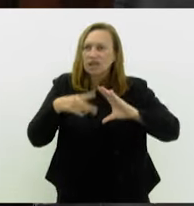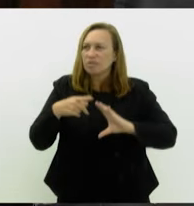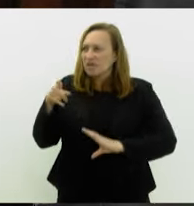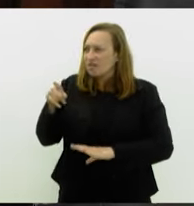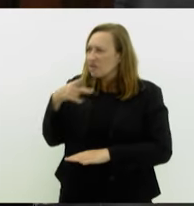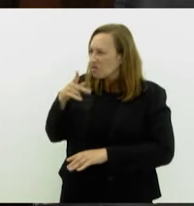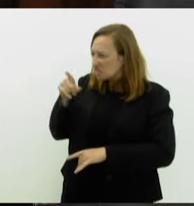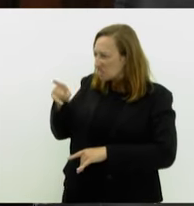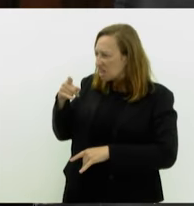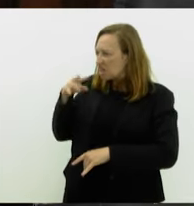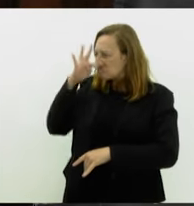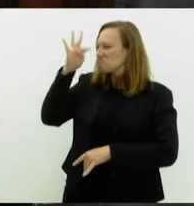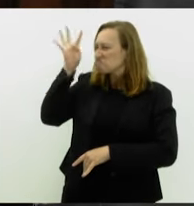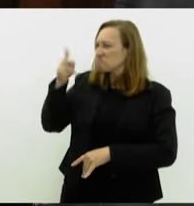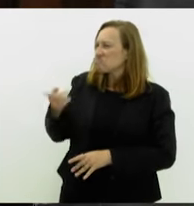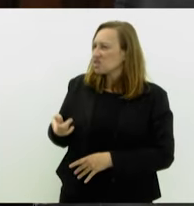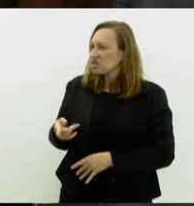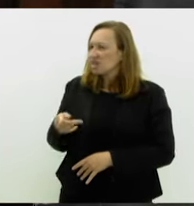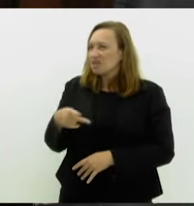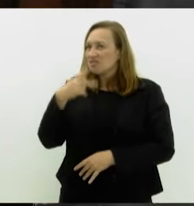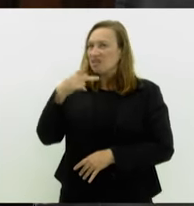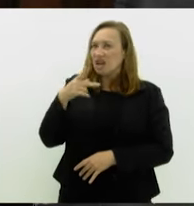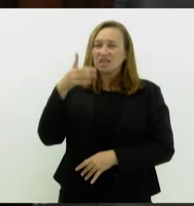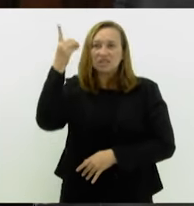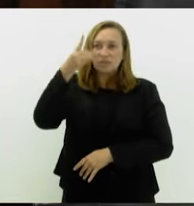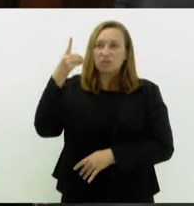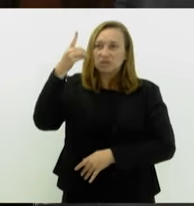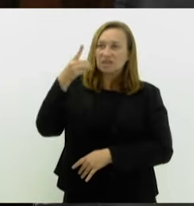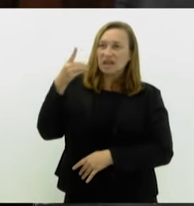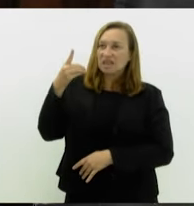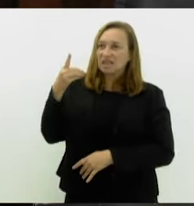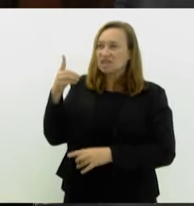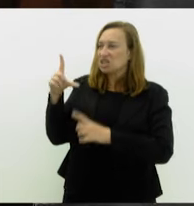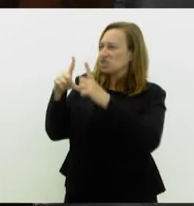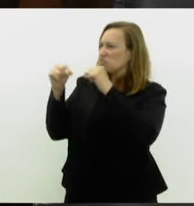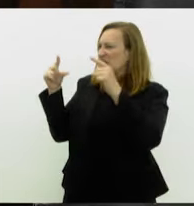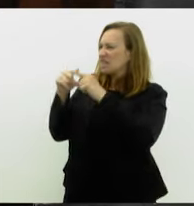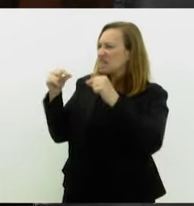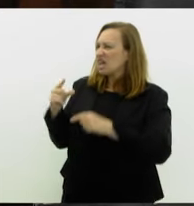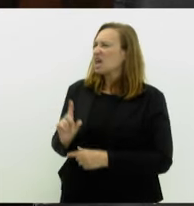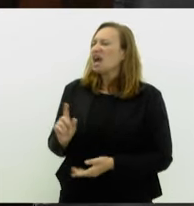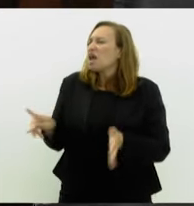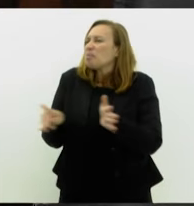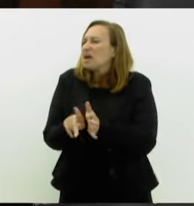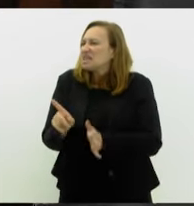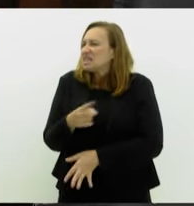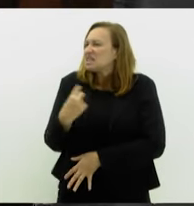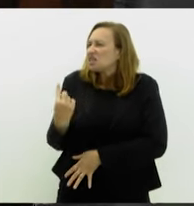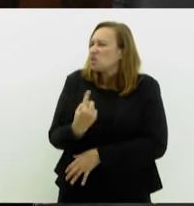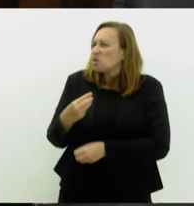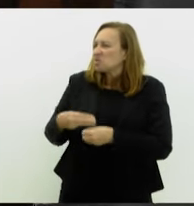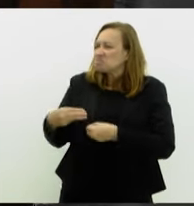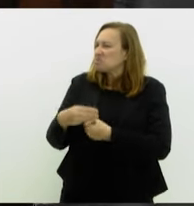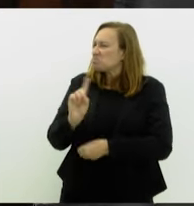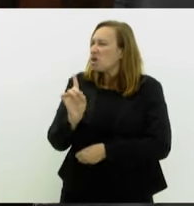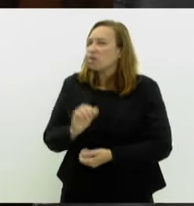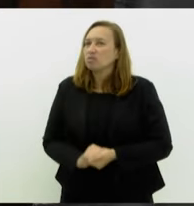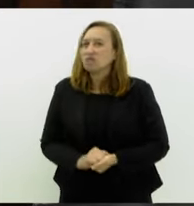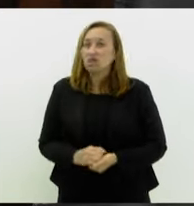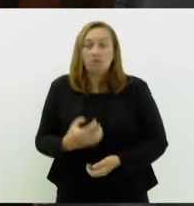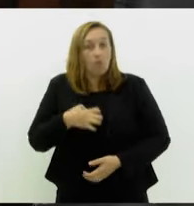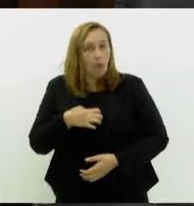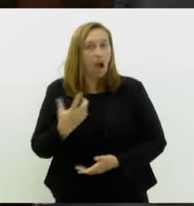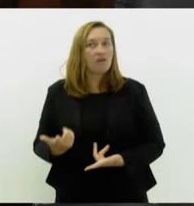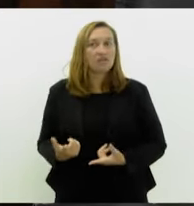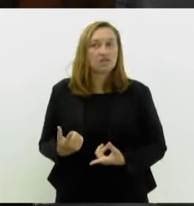muito metida chamando uma deputada lá de Brasília que que ela tem a ver com o nosso município e ele ficou tão revoltado que